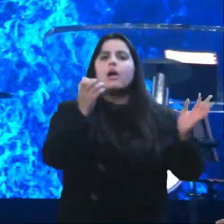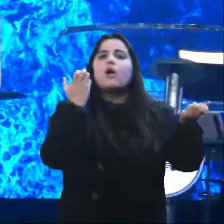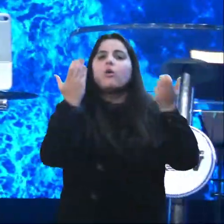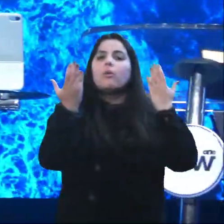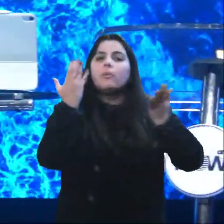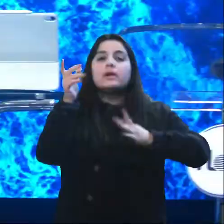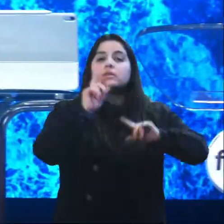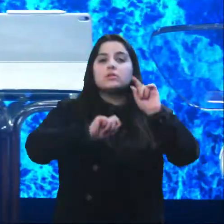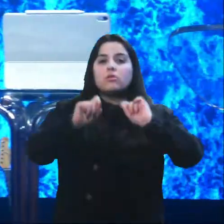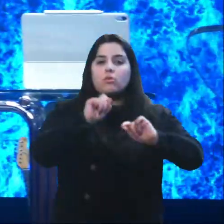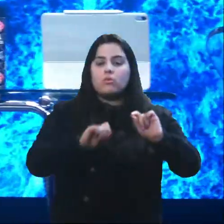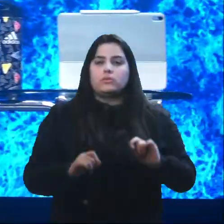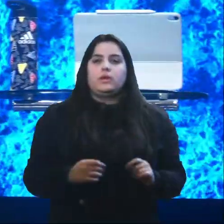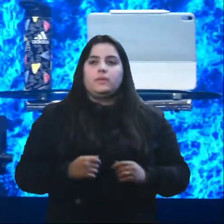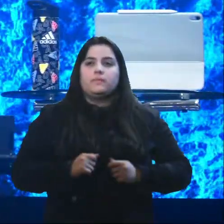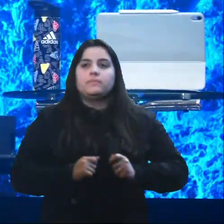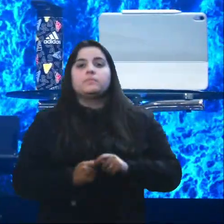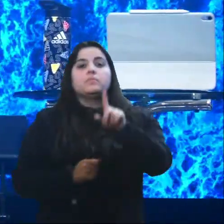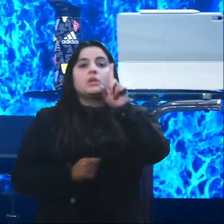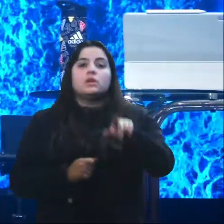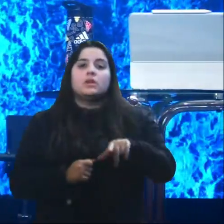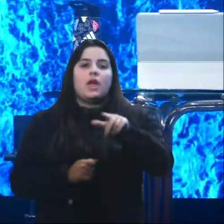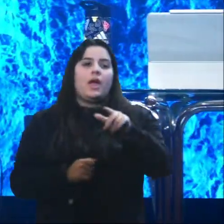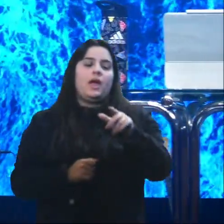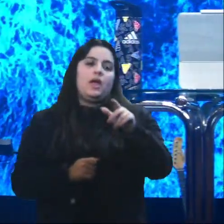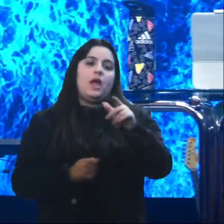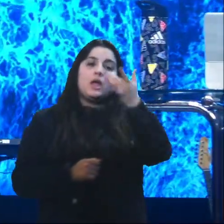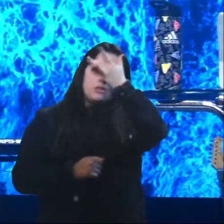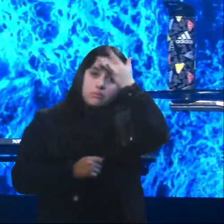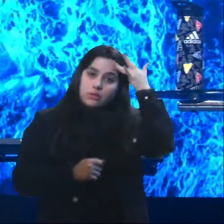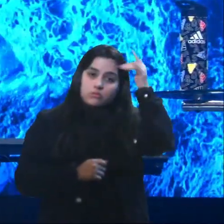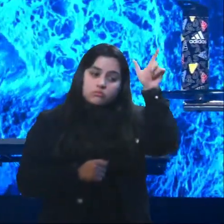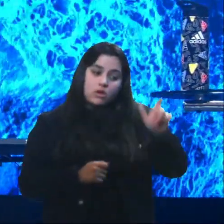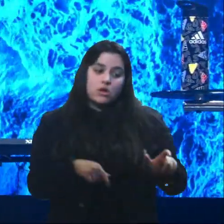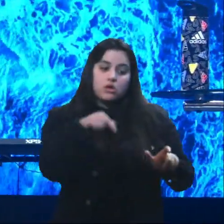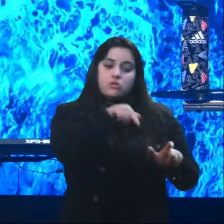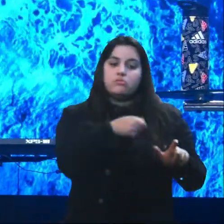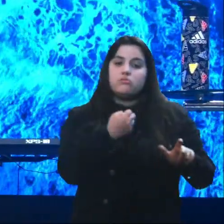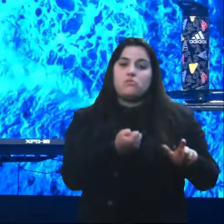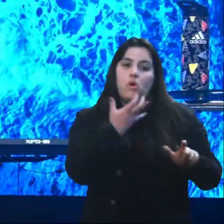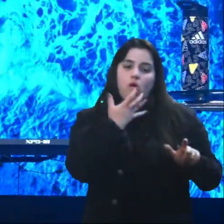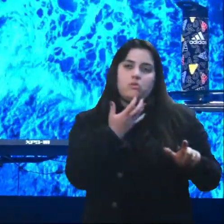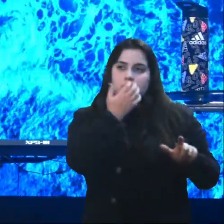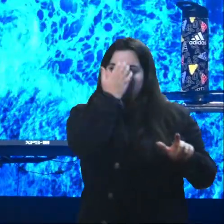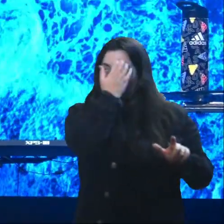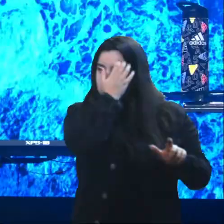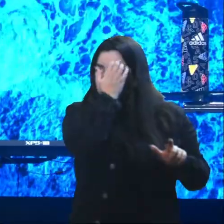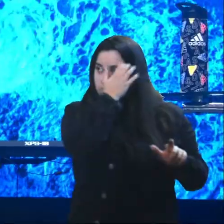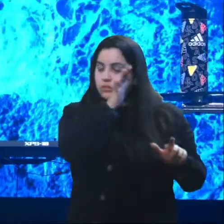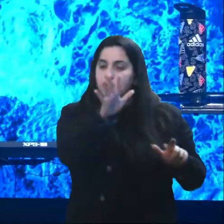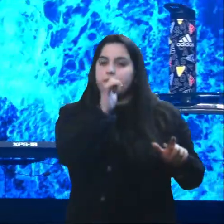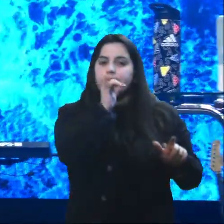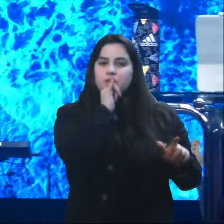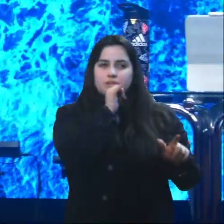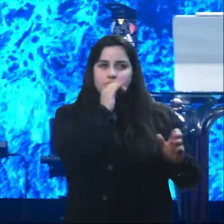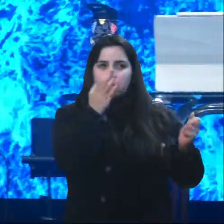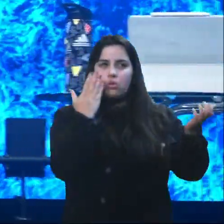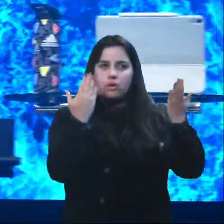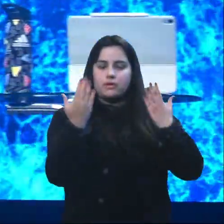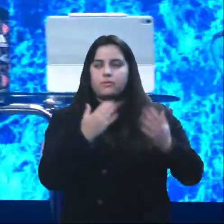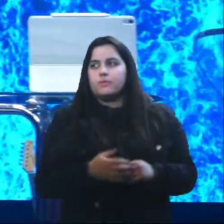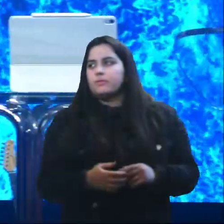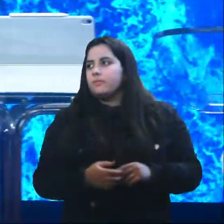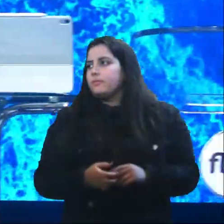fala das árvores frutíferas. O que isso significava? Uma árvore, por exemplo,